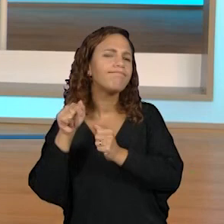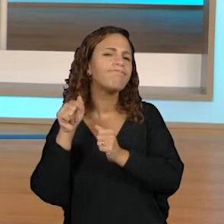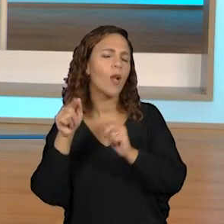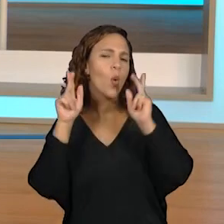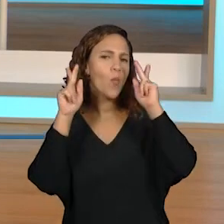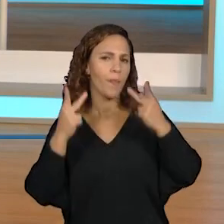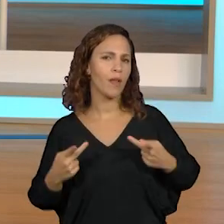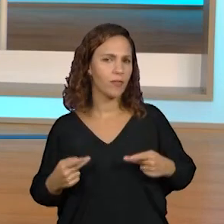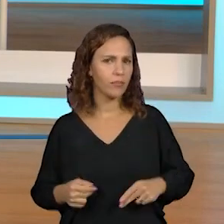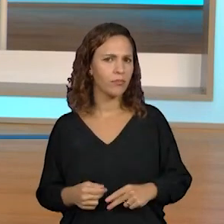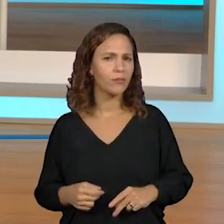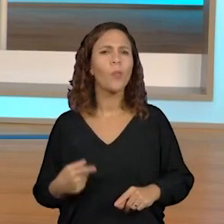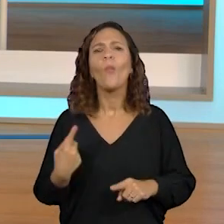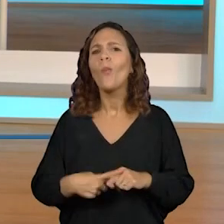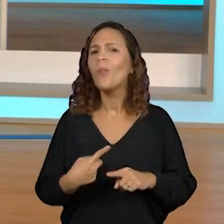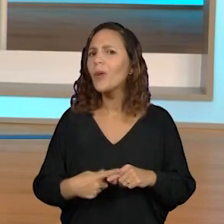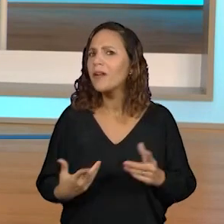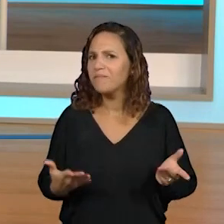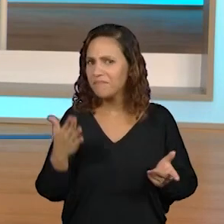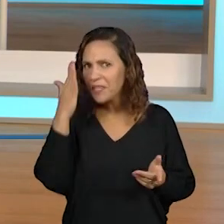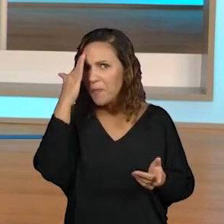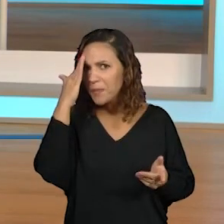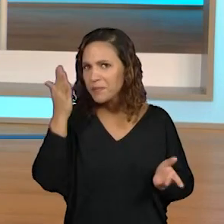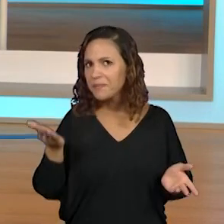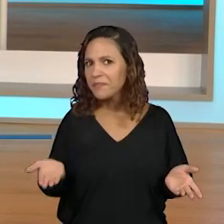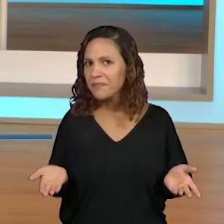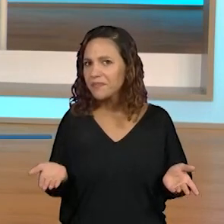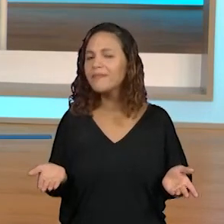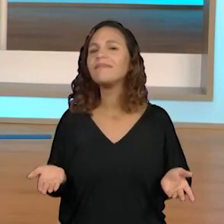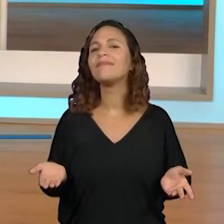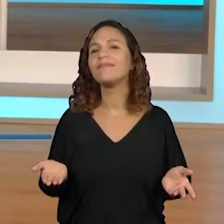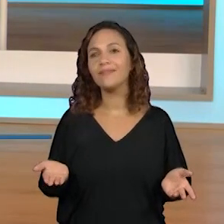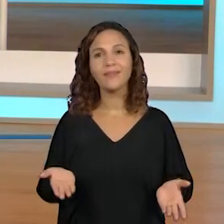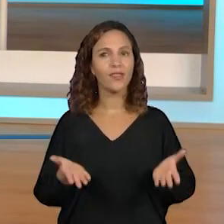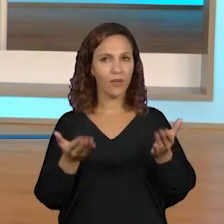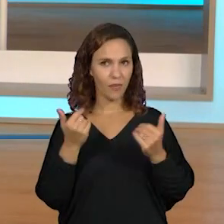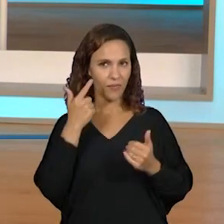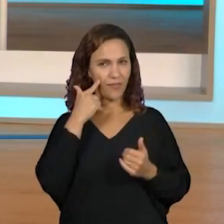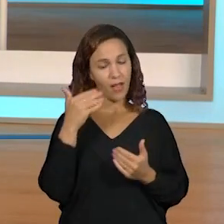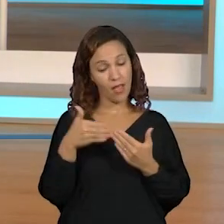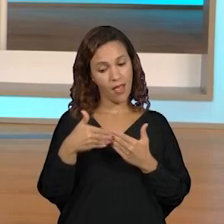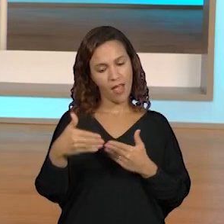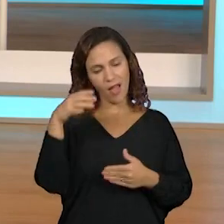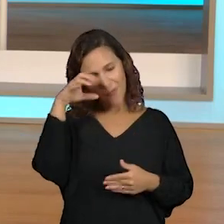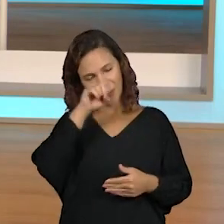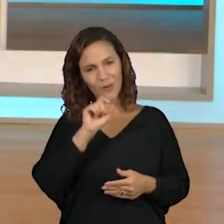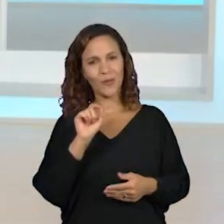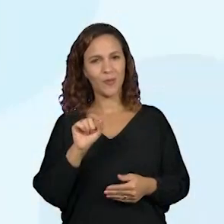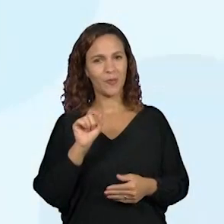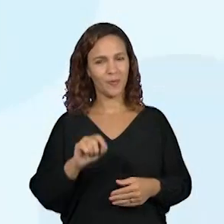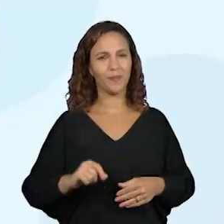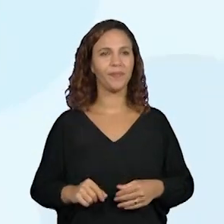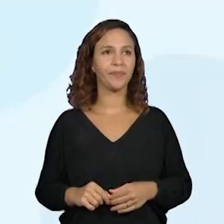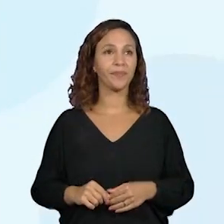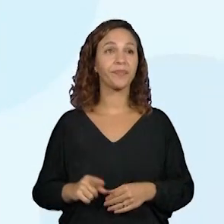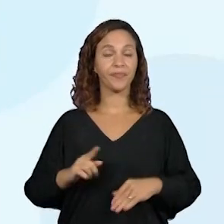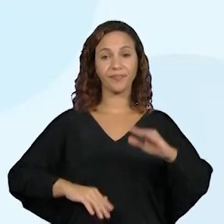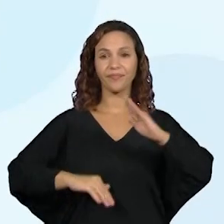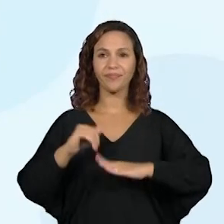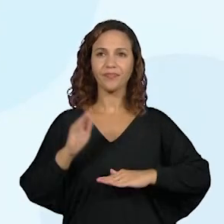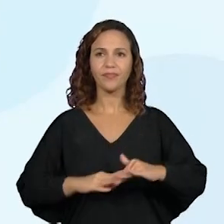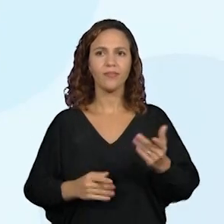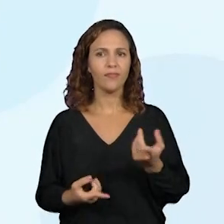será que o cão é o melhor amigo do homem hein Olha só vamos ver que nós vamos aprender na aula de hoje então a